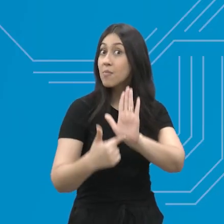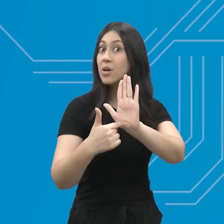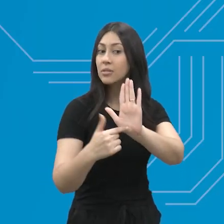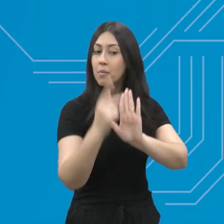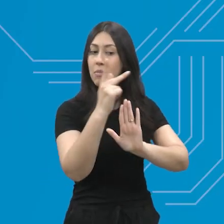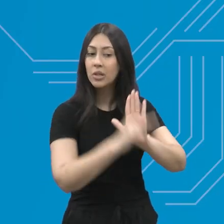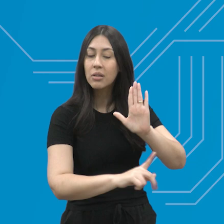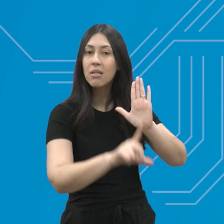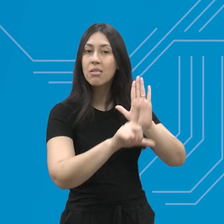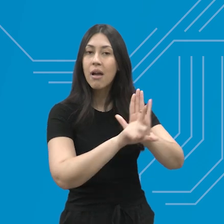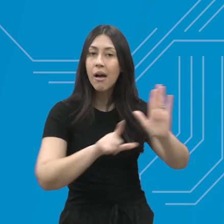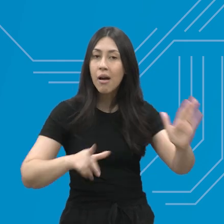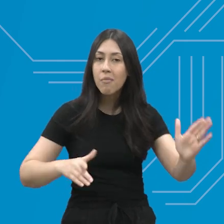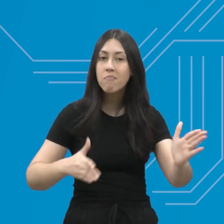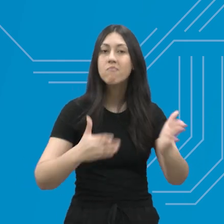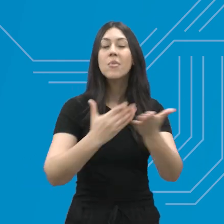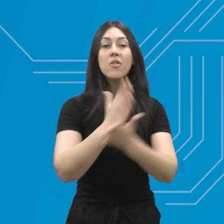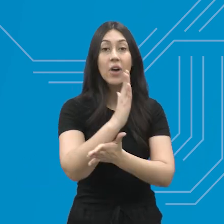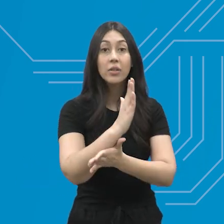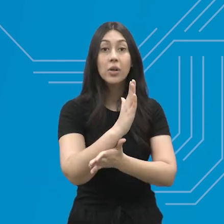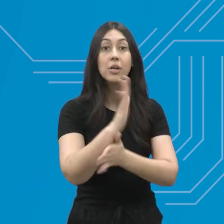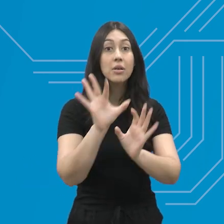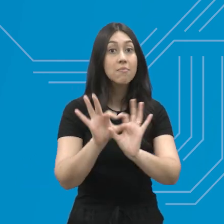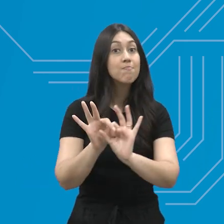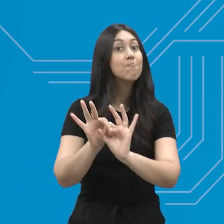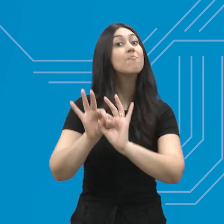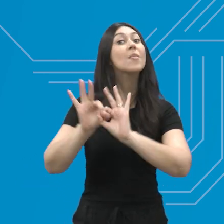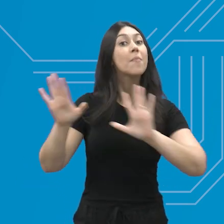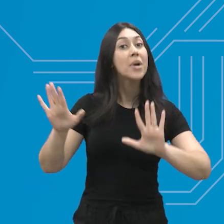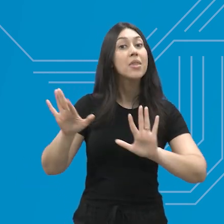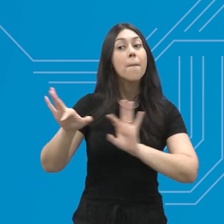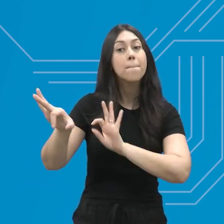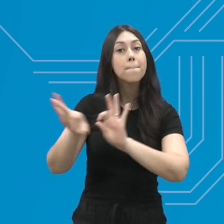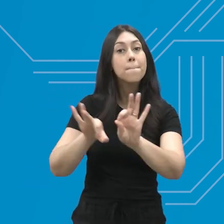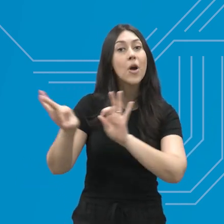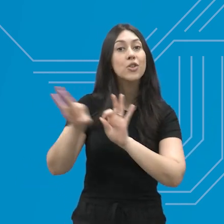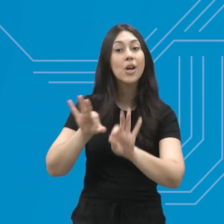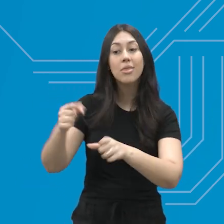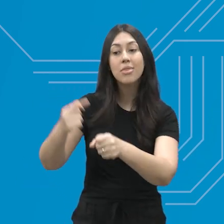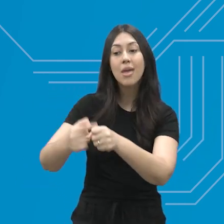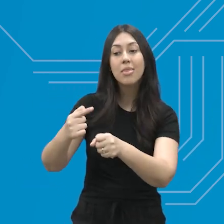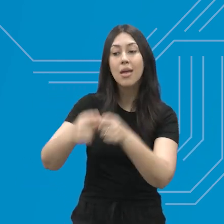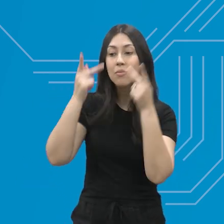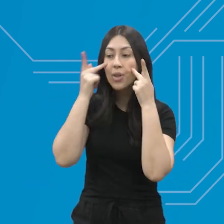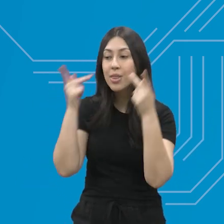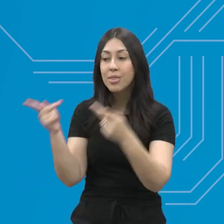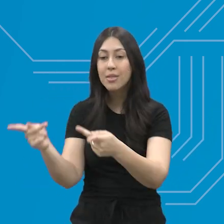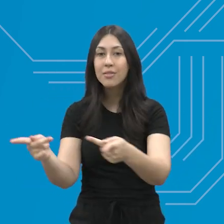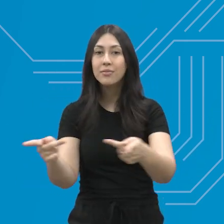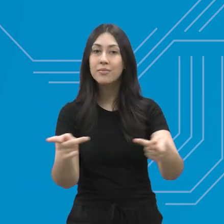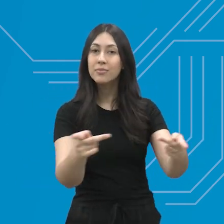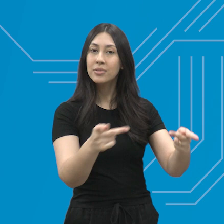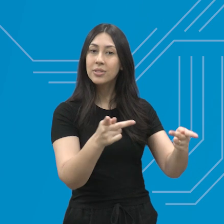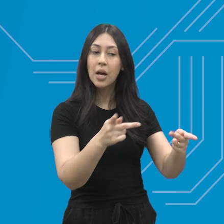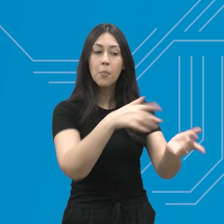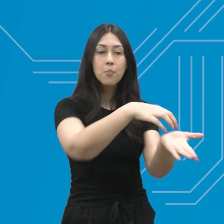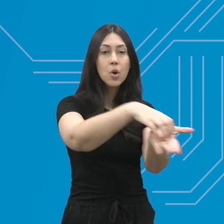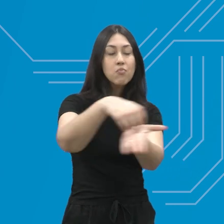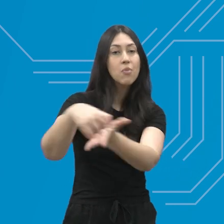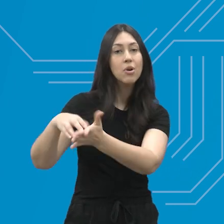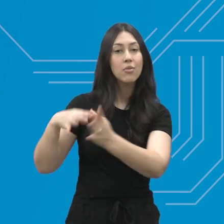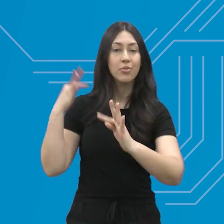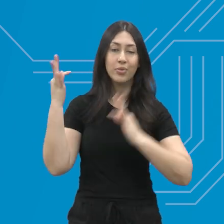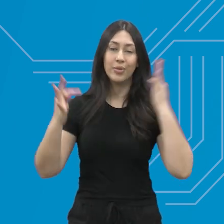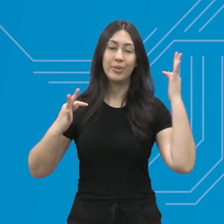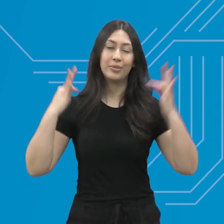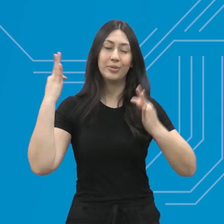vereadores aprovam um projeto que oficializa o programa City Tour São José, que oferece visitação guiada pelos pontos